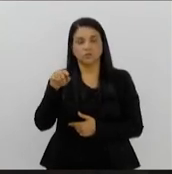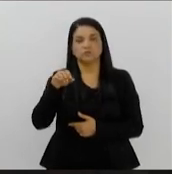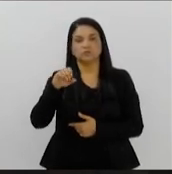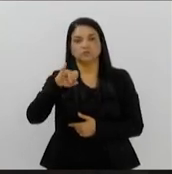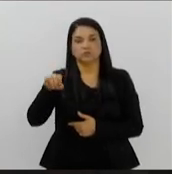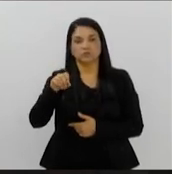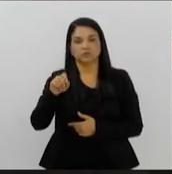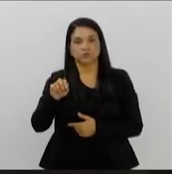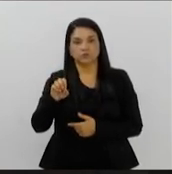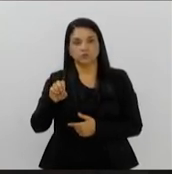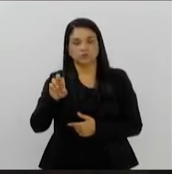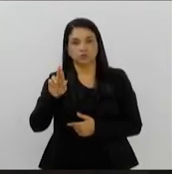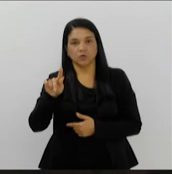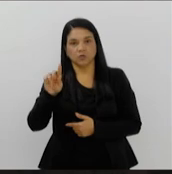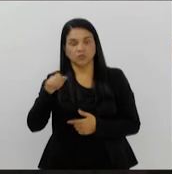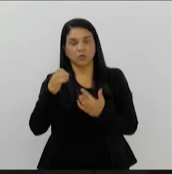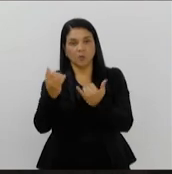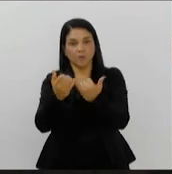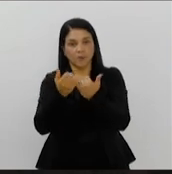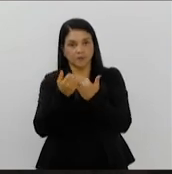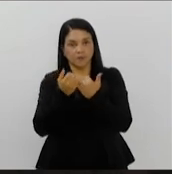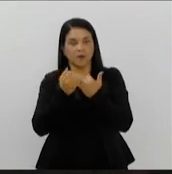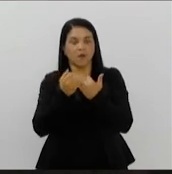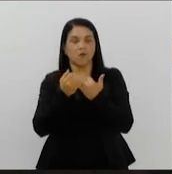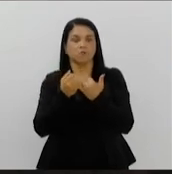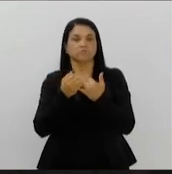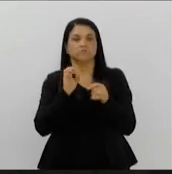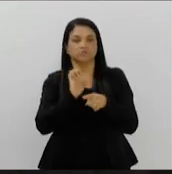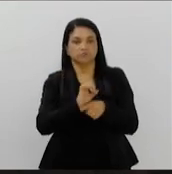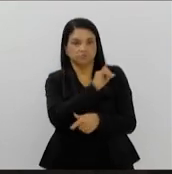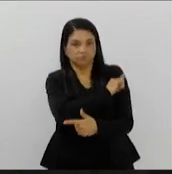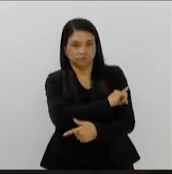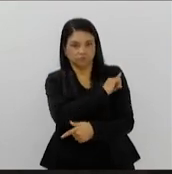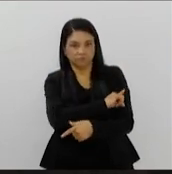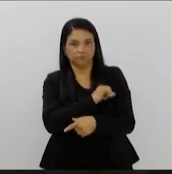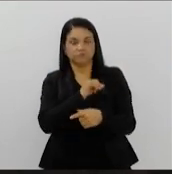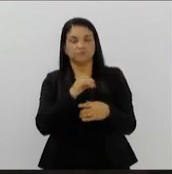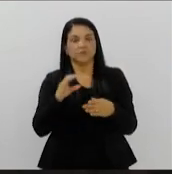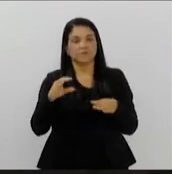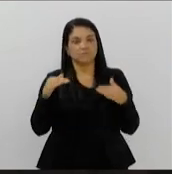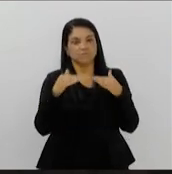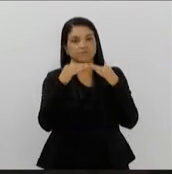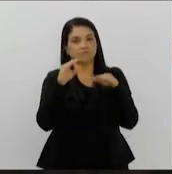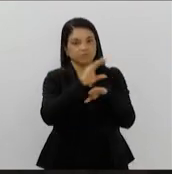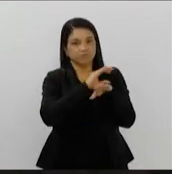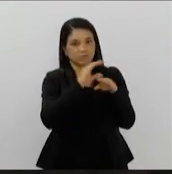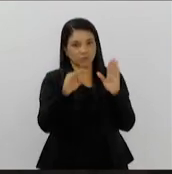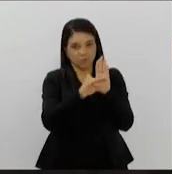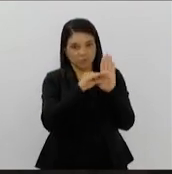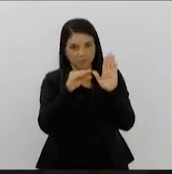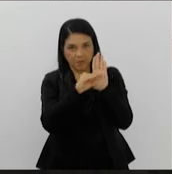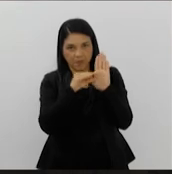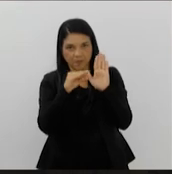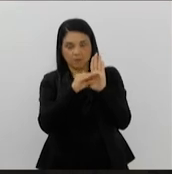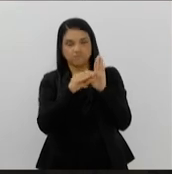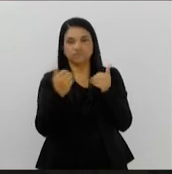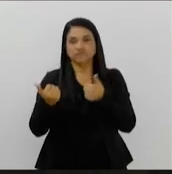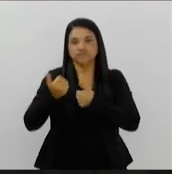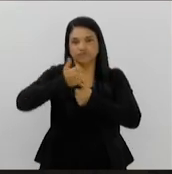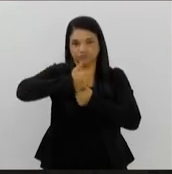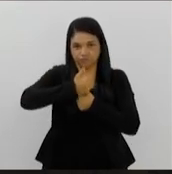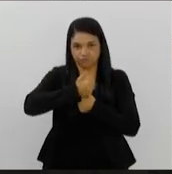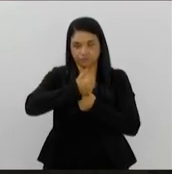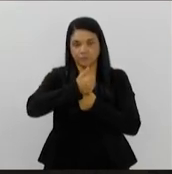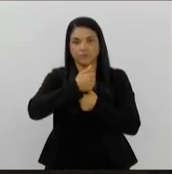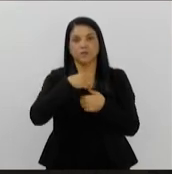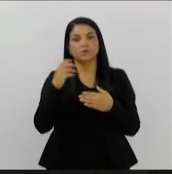Janeiro. Pareceres das comissões Constituição e Justiça pela constitucionalidade com emendas, concluindo por substitutivo,